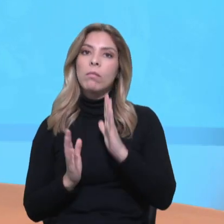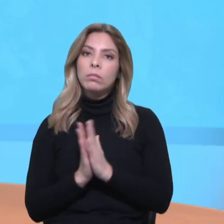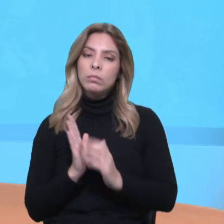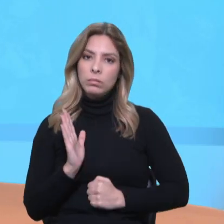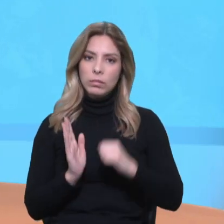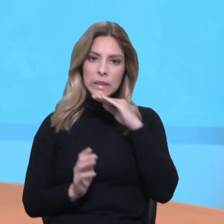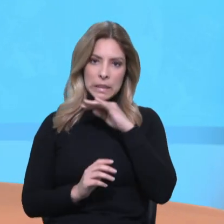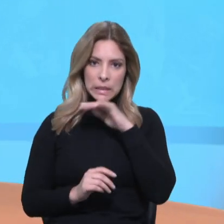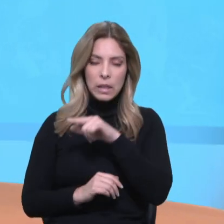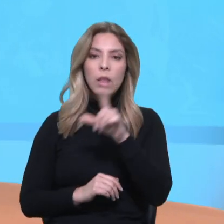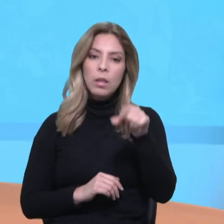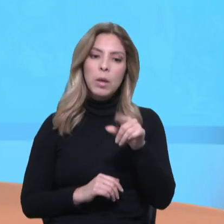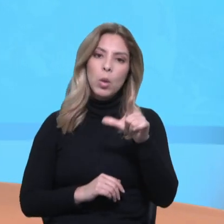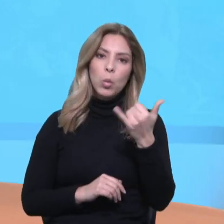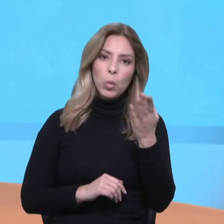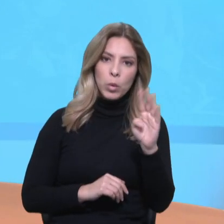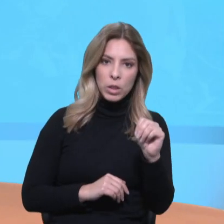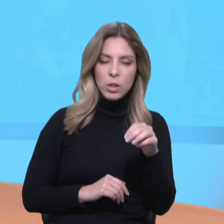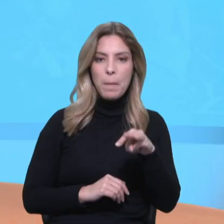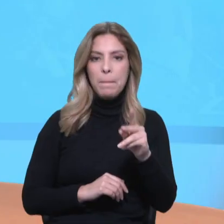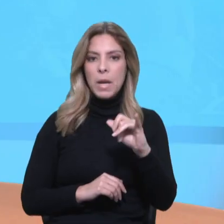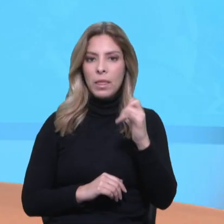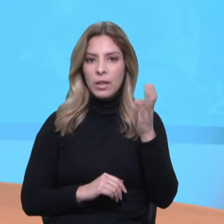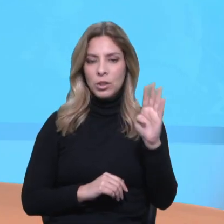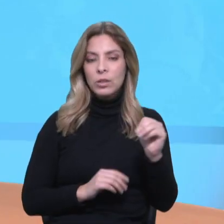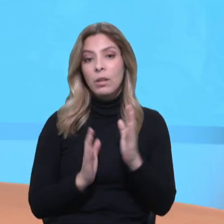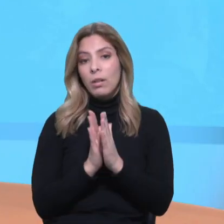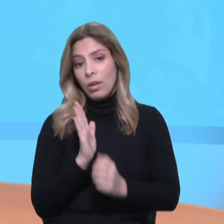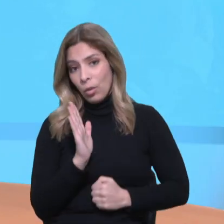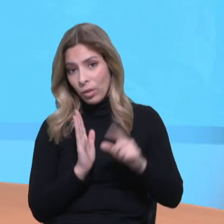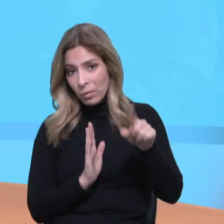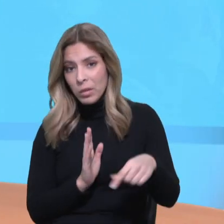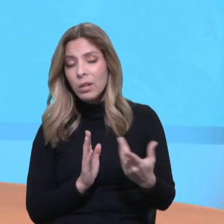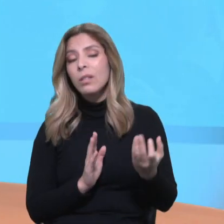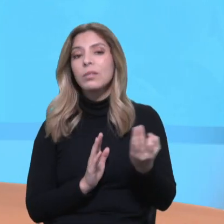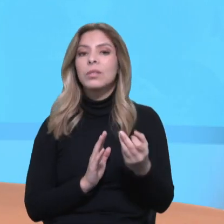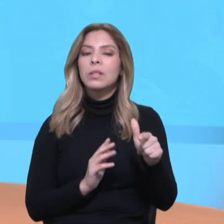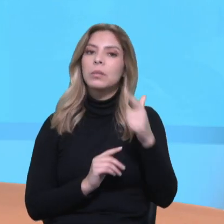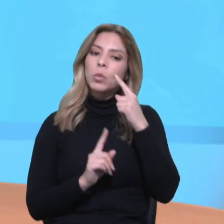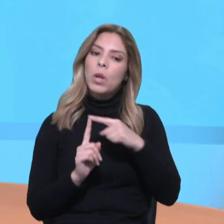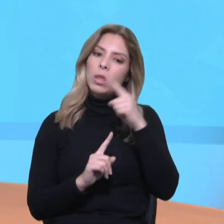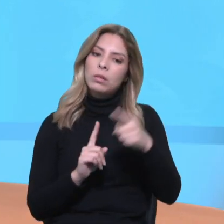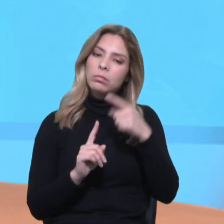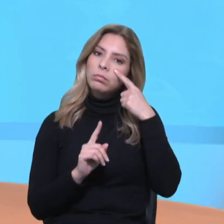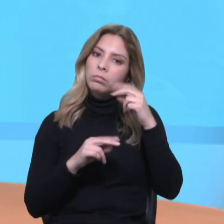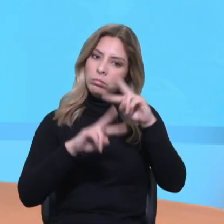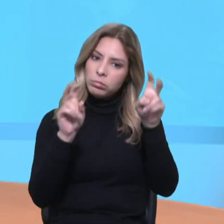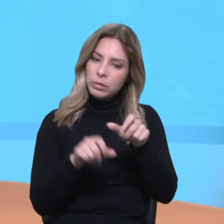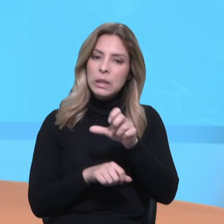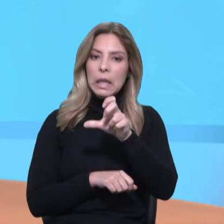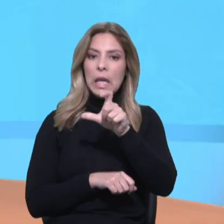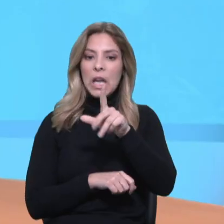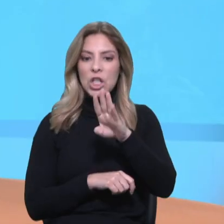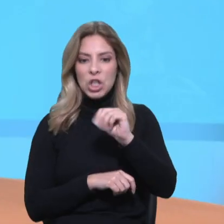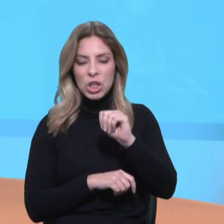e também Luís Parente Martins, cristão da Igreja Católica, que apresentam a edição deste ano Crês Nisto? Que